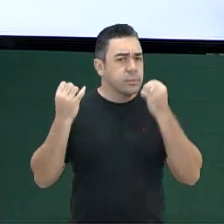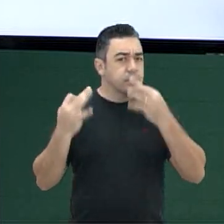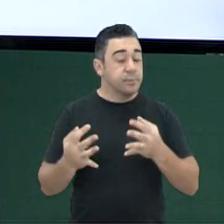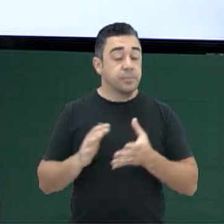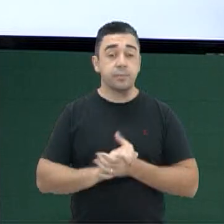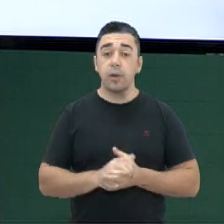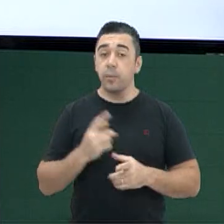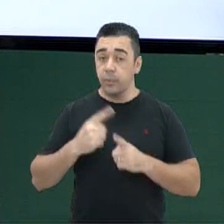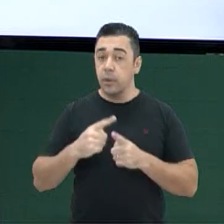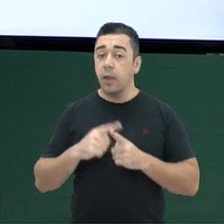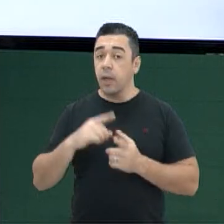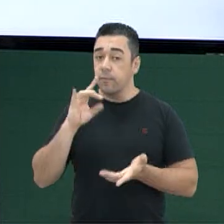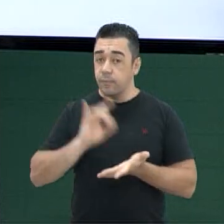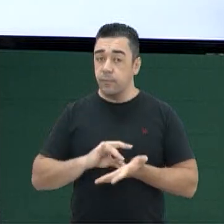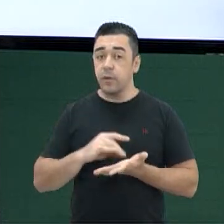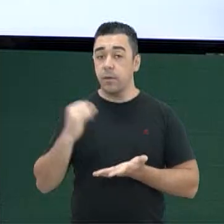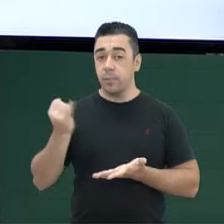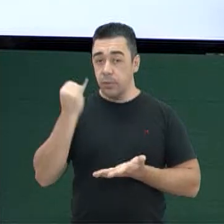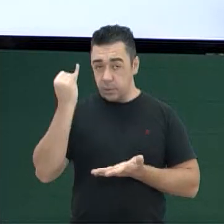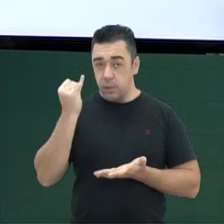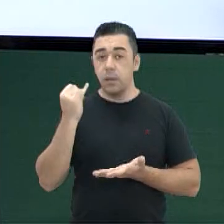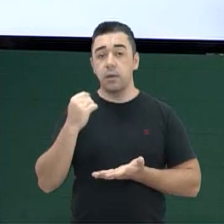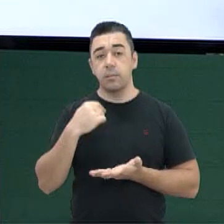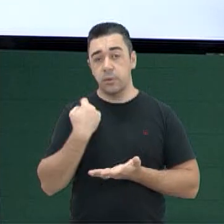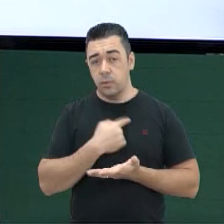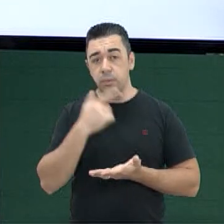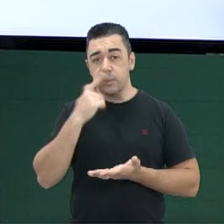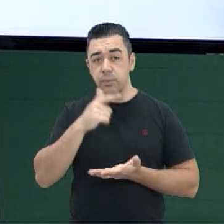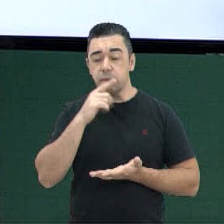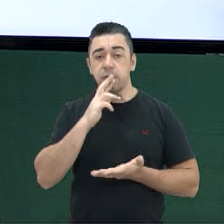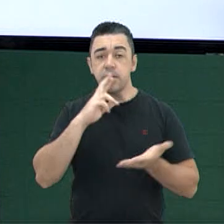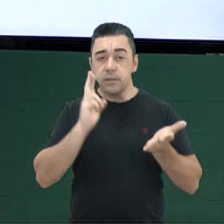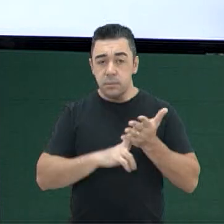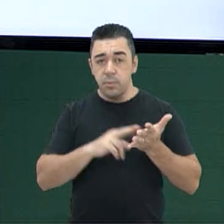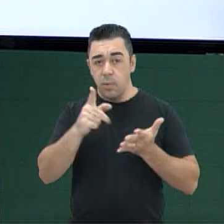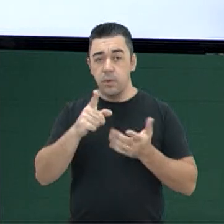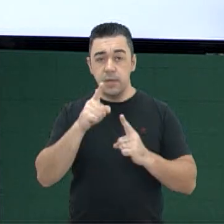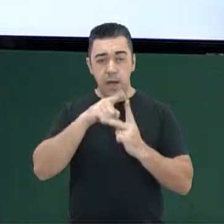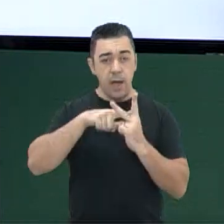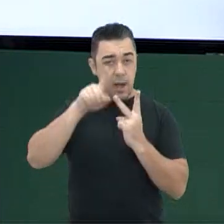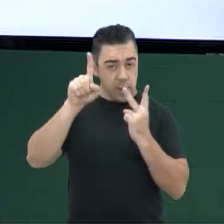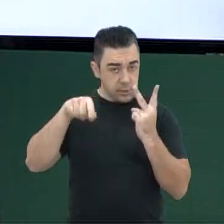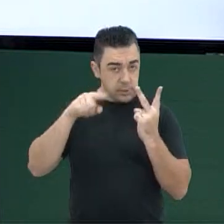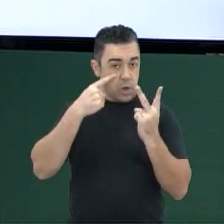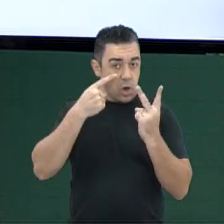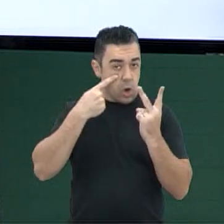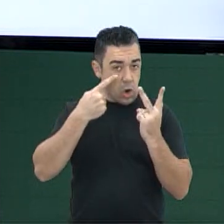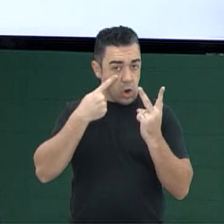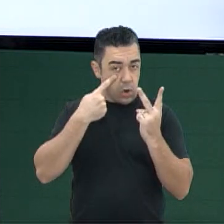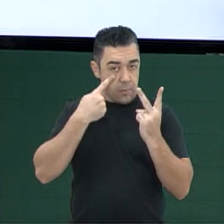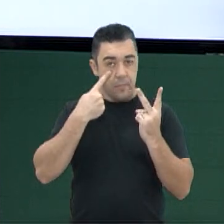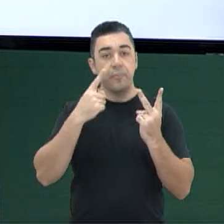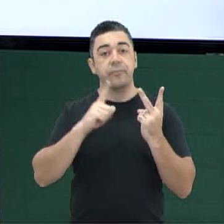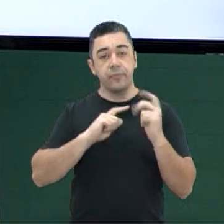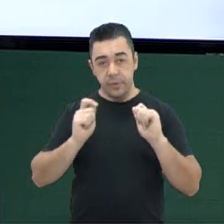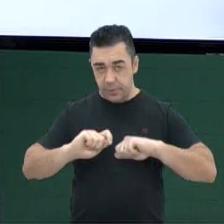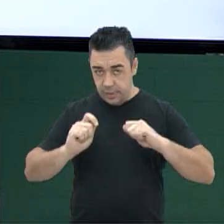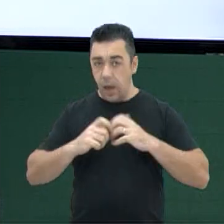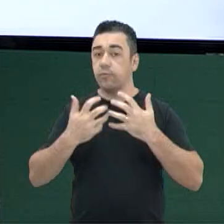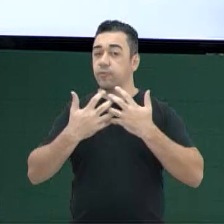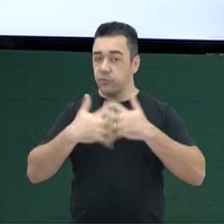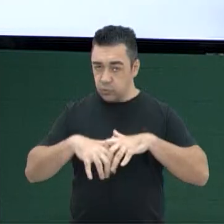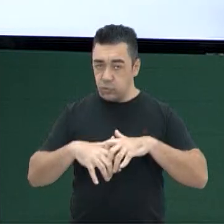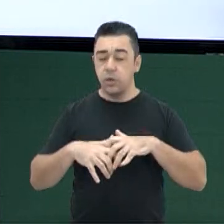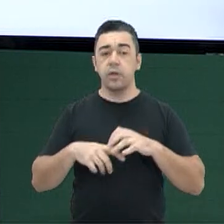Porque este fato é importante para a resolução da raiz que eu vou mostrar para vocês agora, tá? Então, tenha em mente que isso funciona.